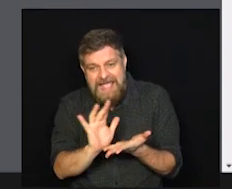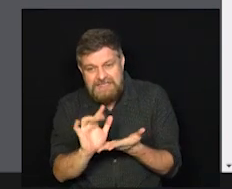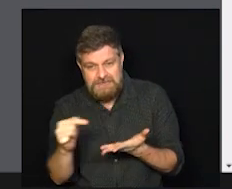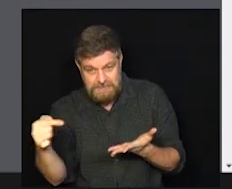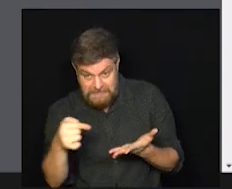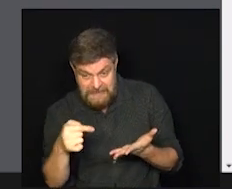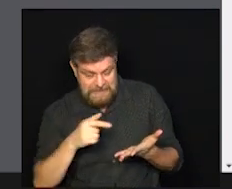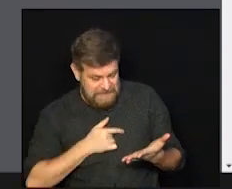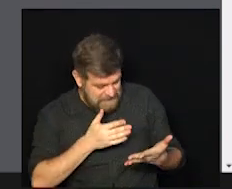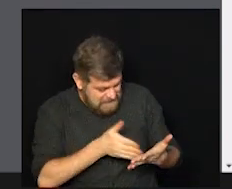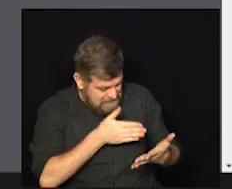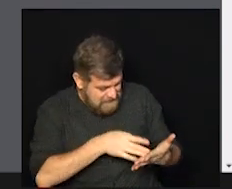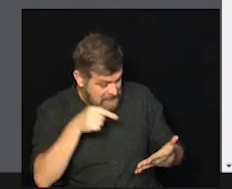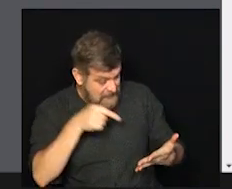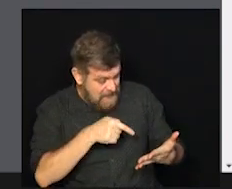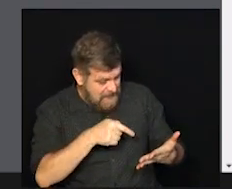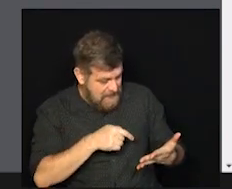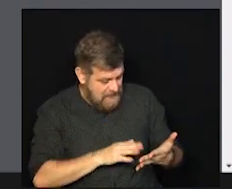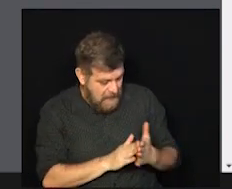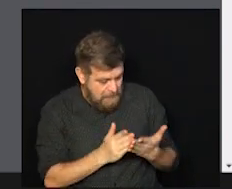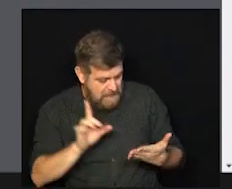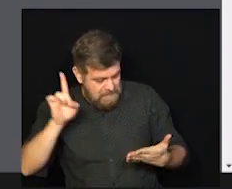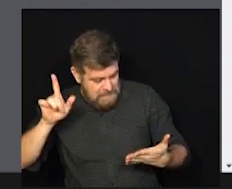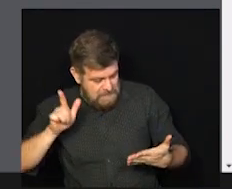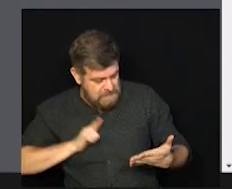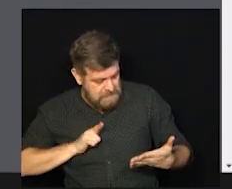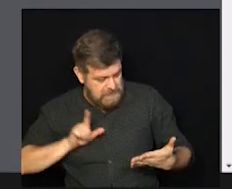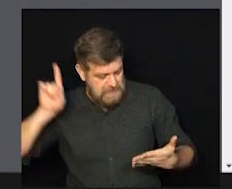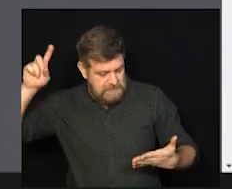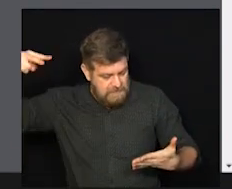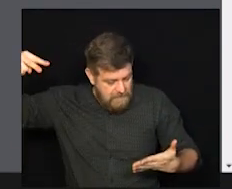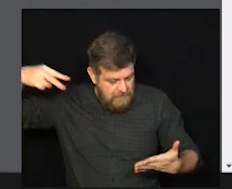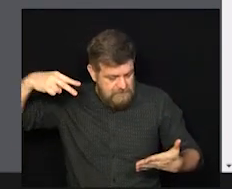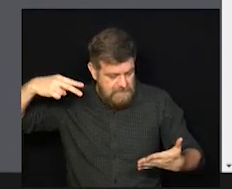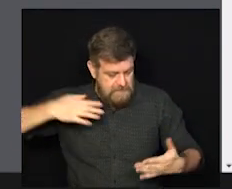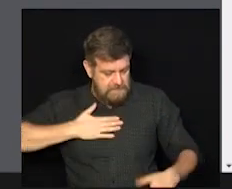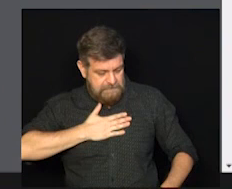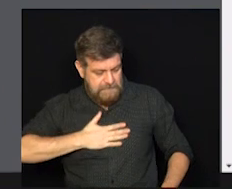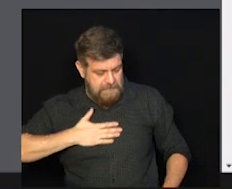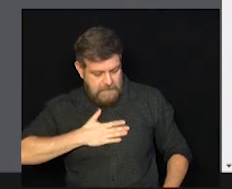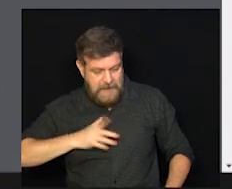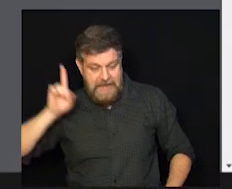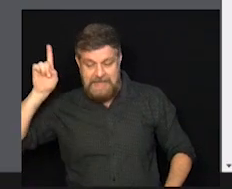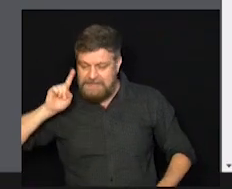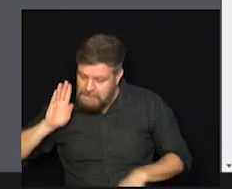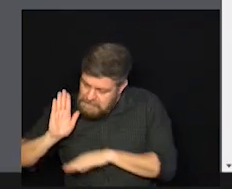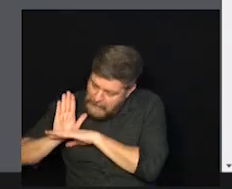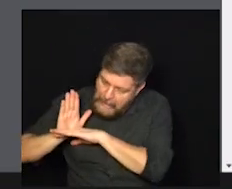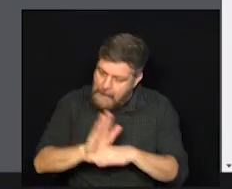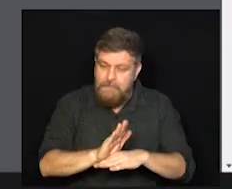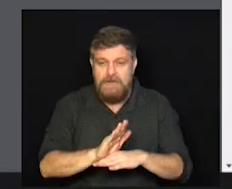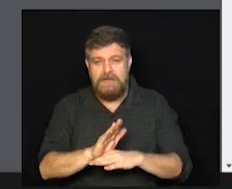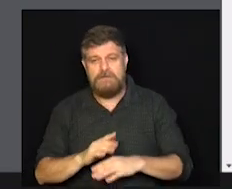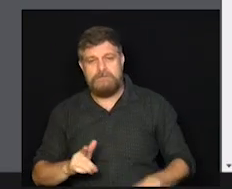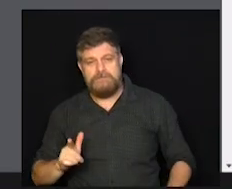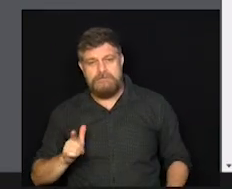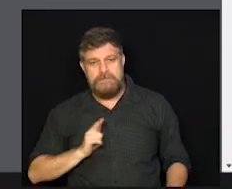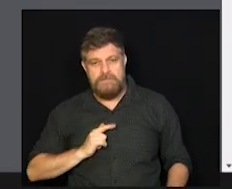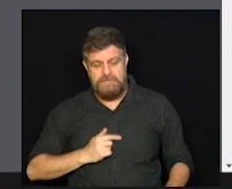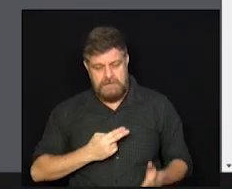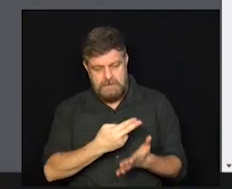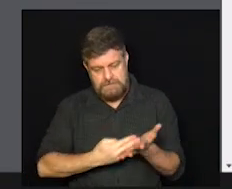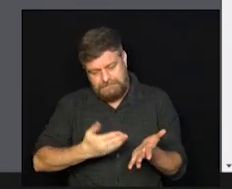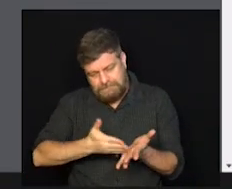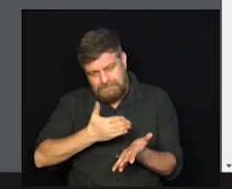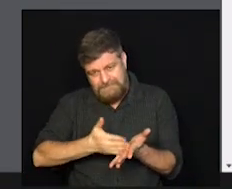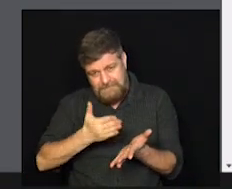chegava uma oração bonita ao coração de Deus, que escutava o clamor do seu povo que sofria e caminhava junto. Através de cartilhas populares, como também da